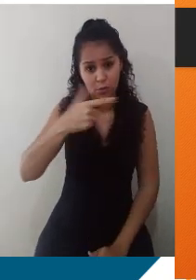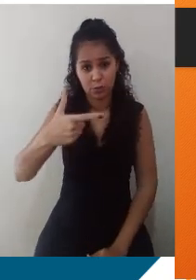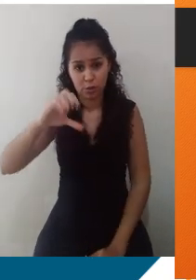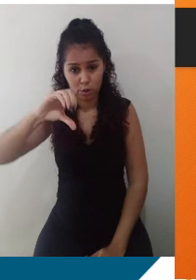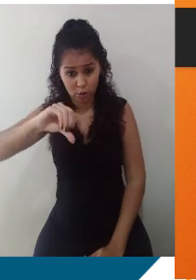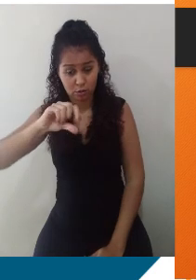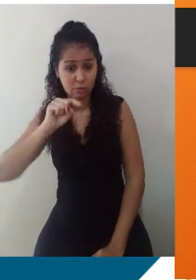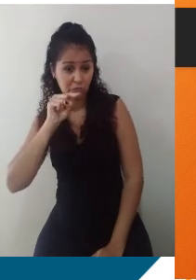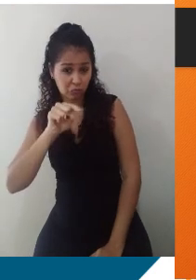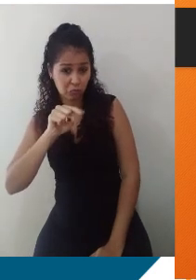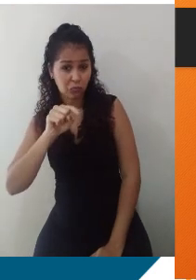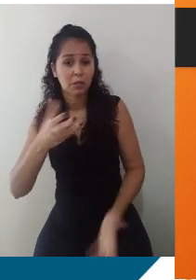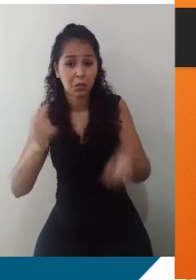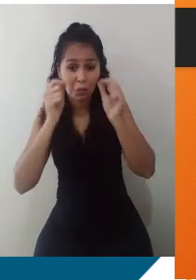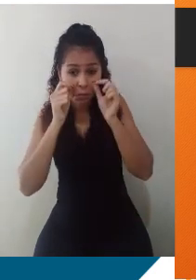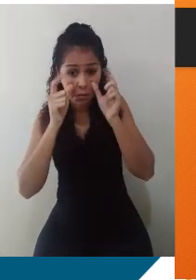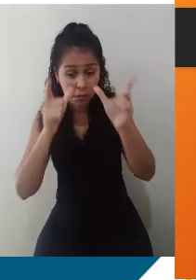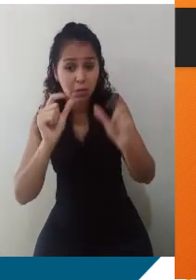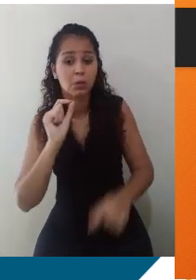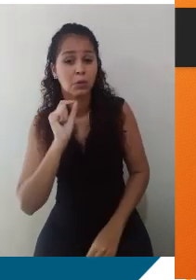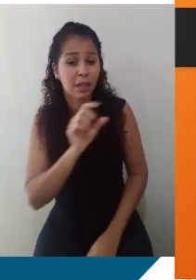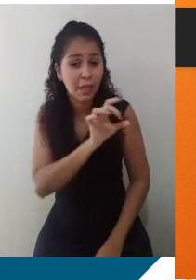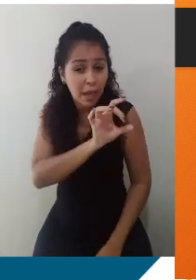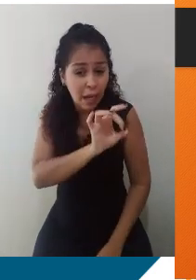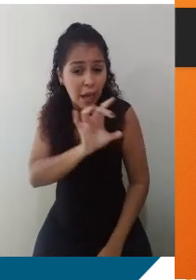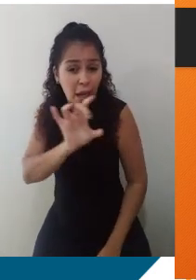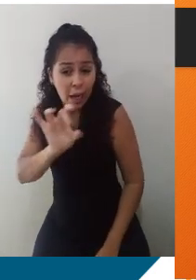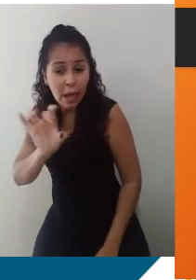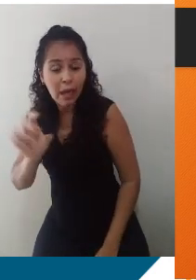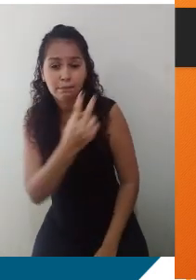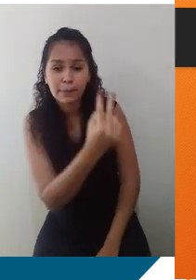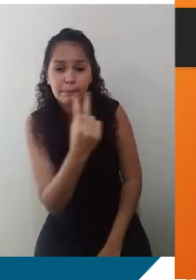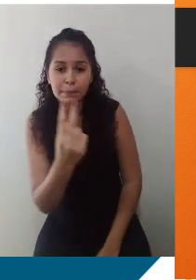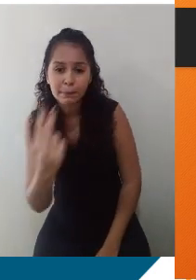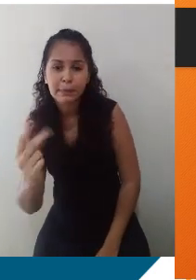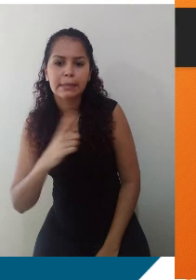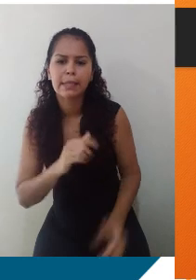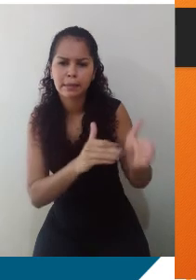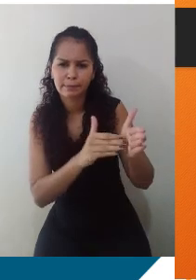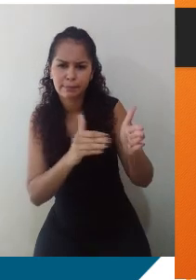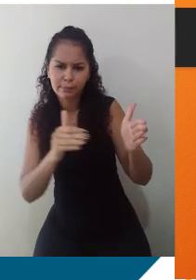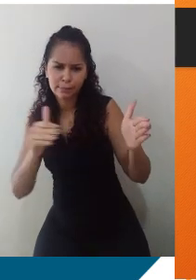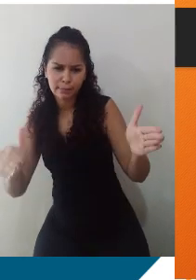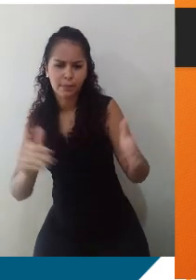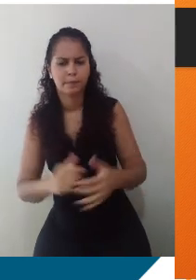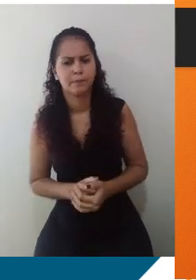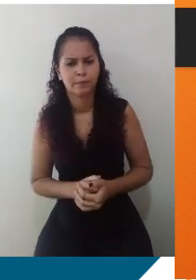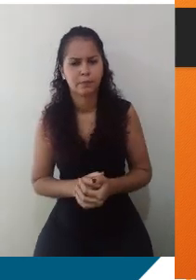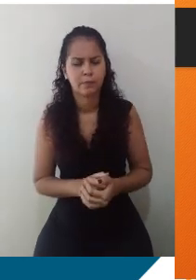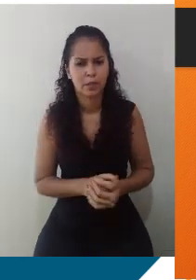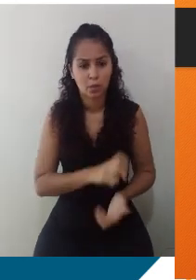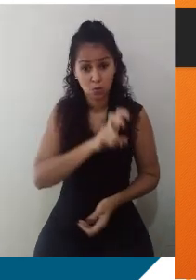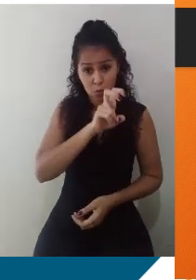29. E aqui eu quero chamar a atenção para o papel que cada um desses dois números desempenha na nossa sequência.